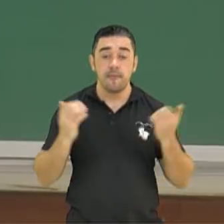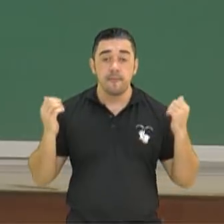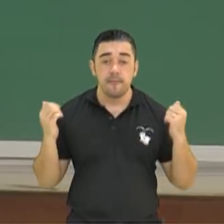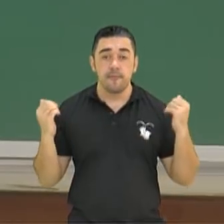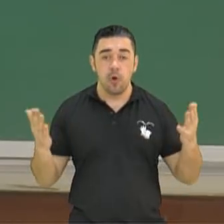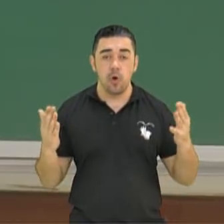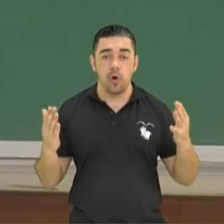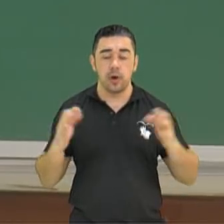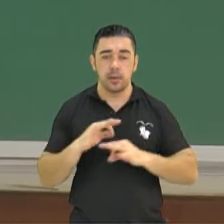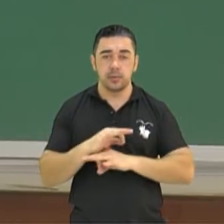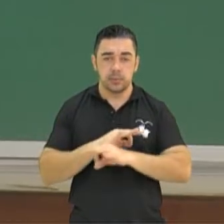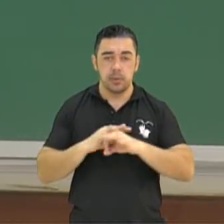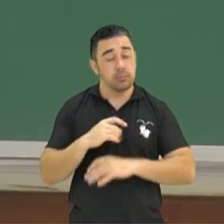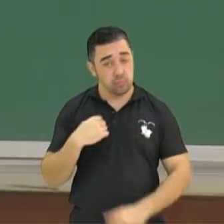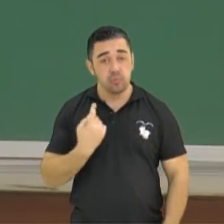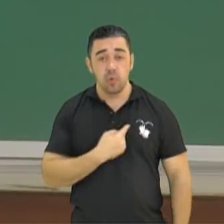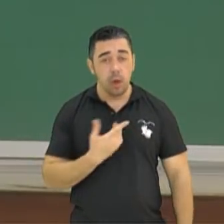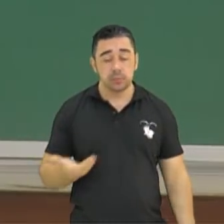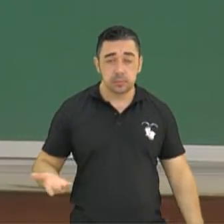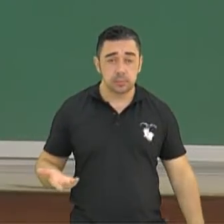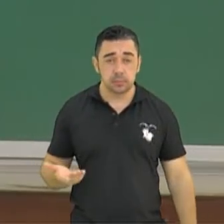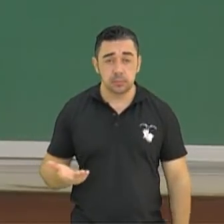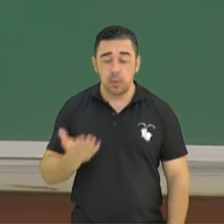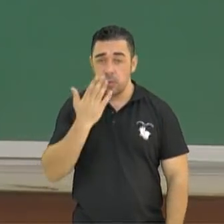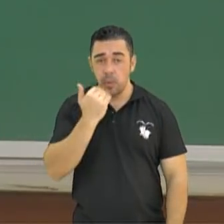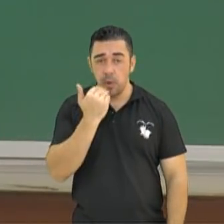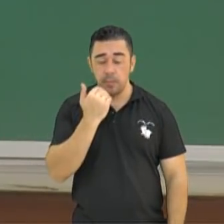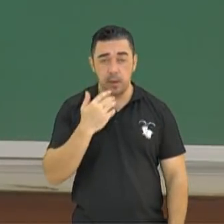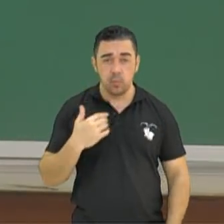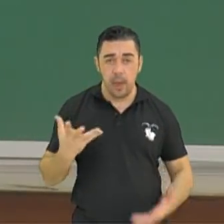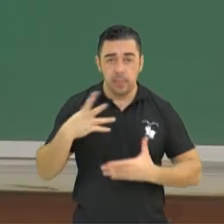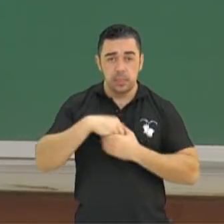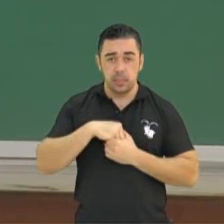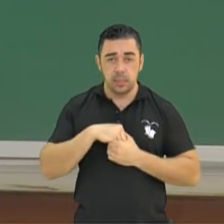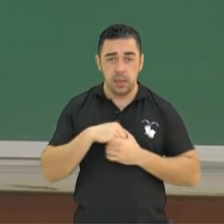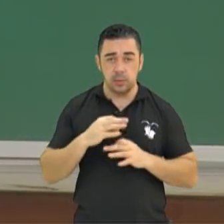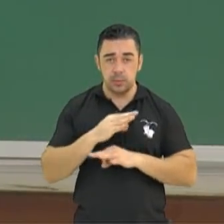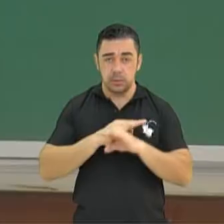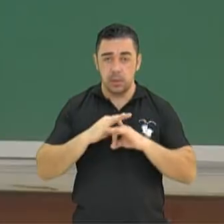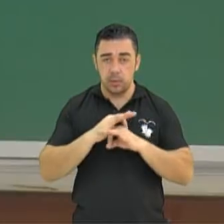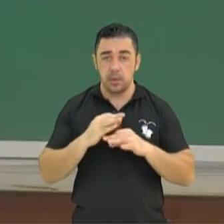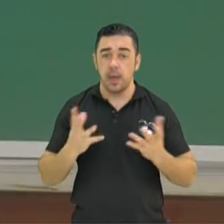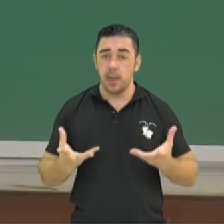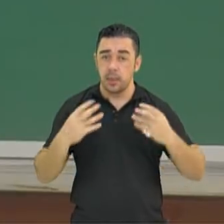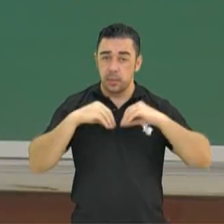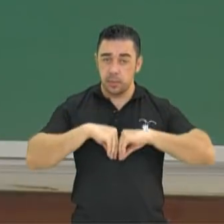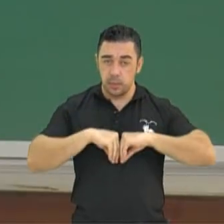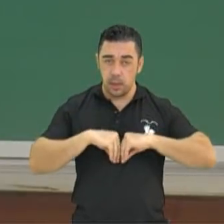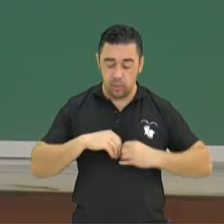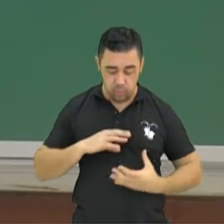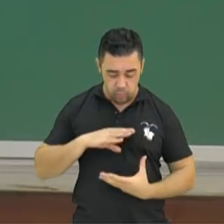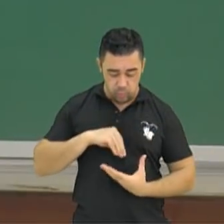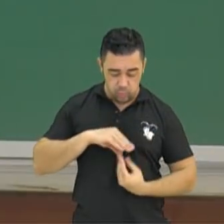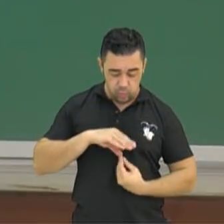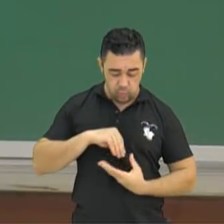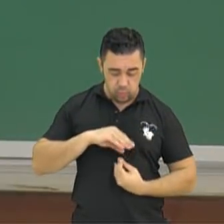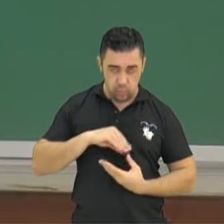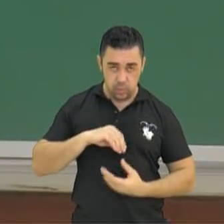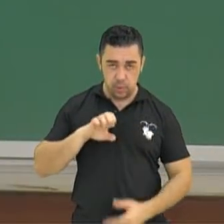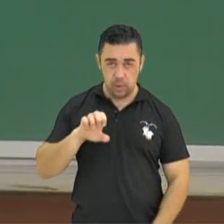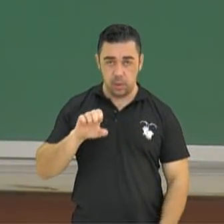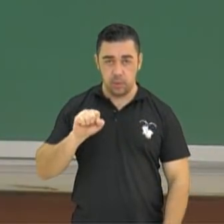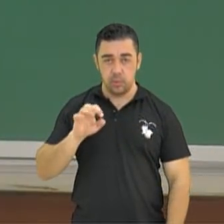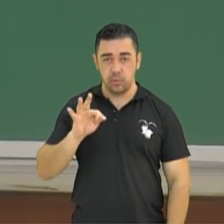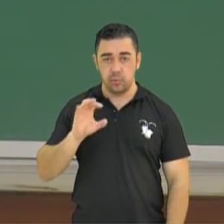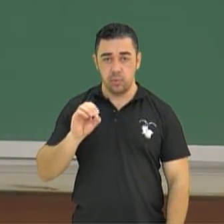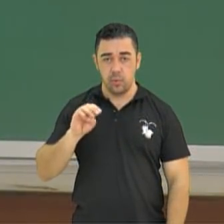extracelular, como é o nosso caso. No nosso caso, a digestão não ocorre dentro da célula. Ela ocorre dentro do estômago, por exemplo, né? E o estômago